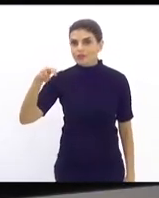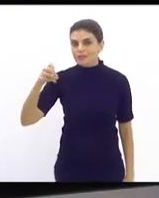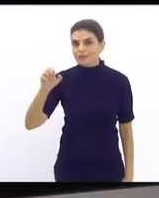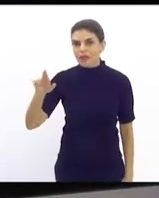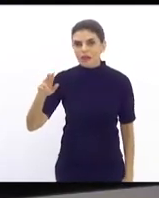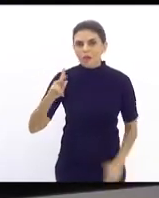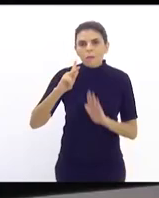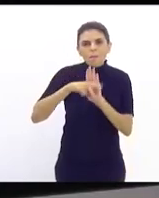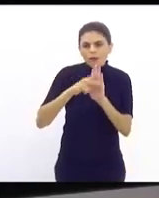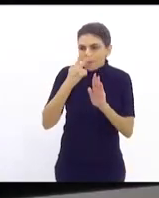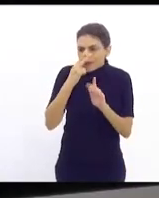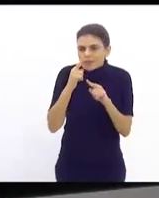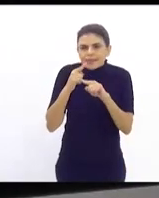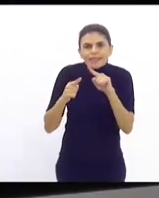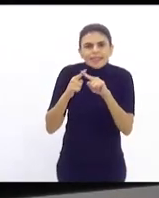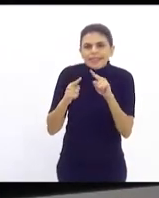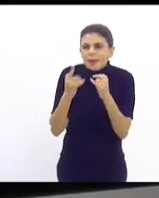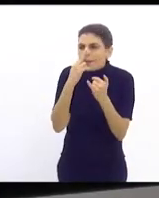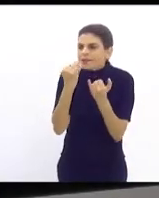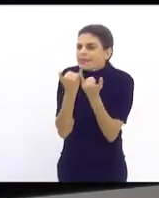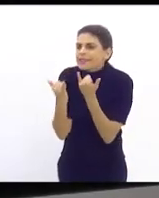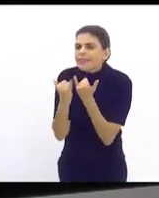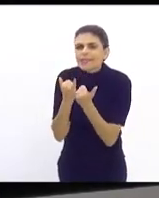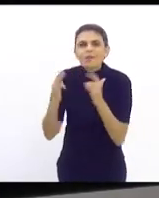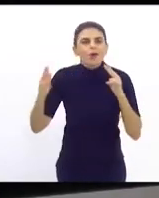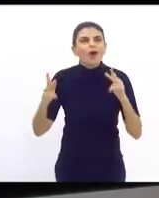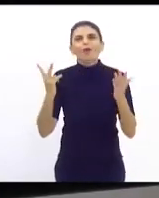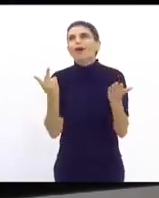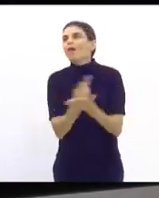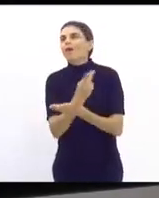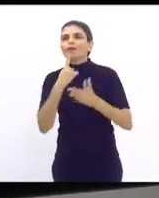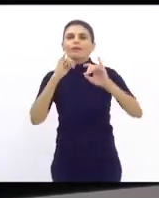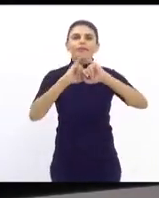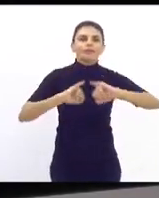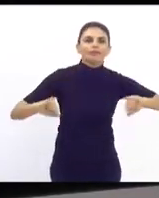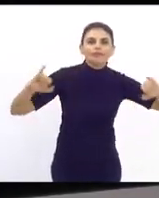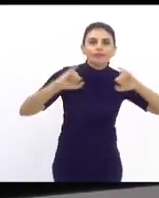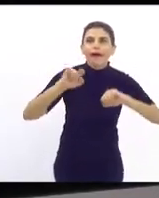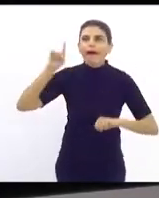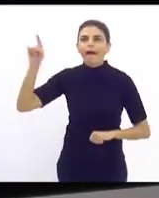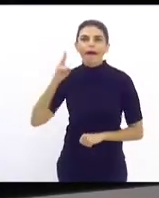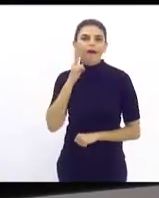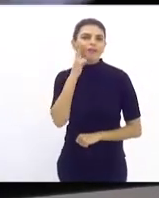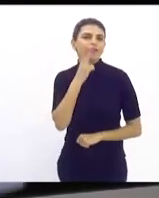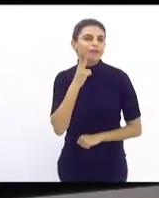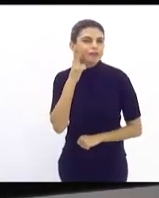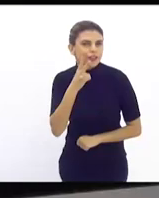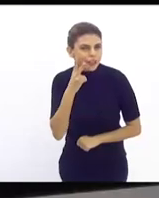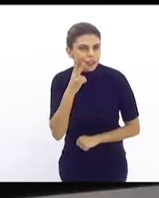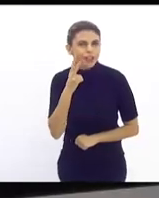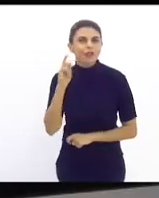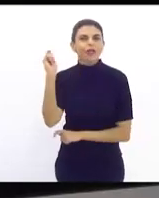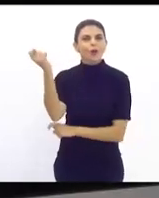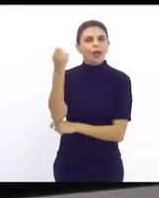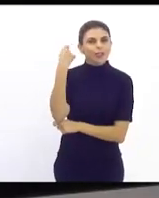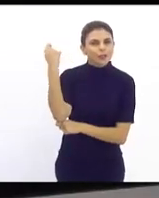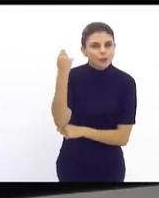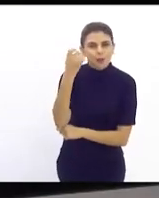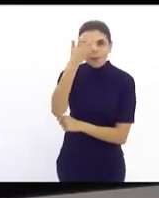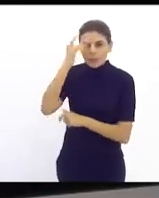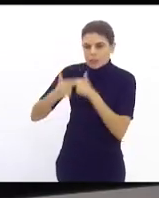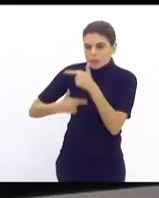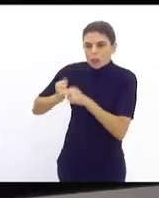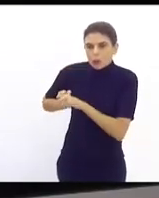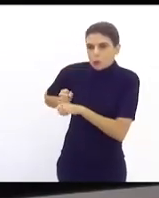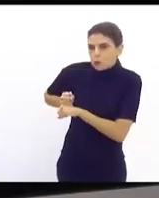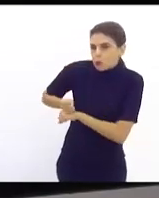projeto semelhante. Foi logo depois daquela matéria sobre a questão dos vinhos no Rio Grande do Sul e o escravismo, etc. Então, três projetos.